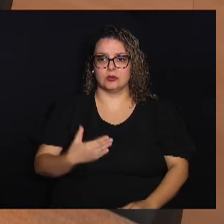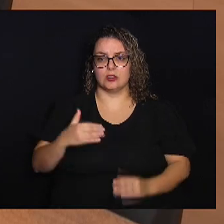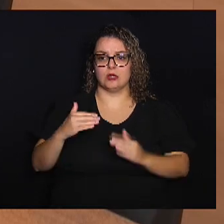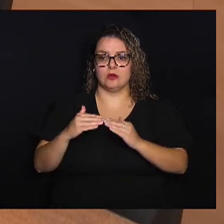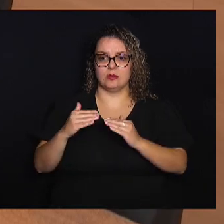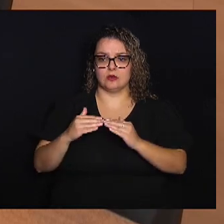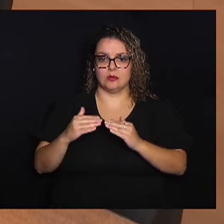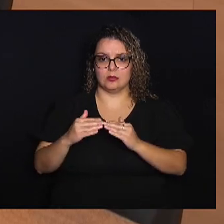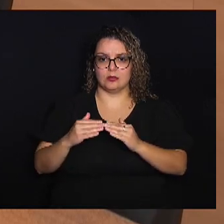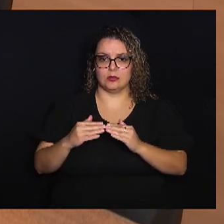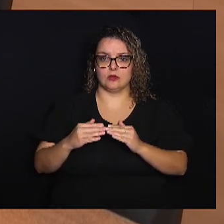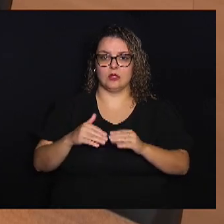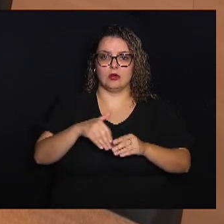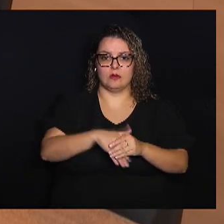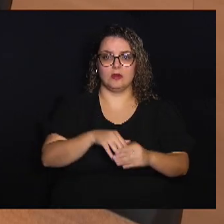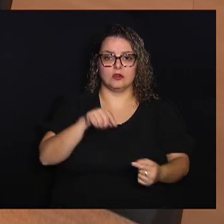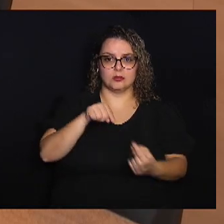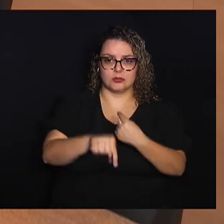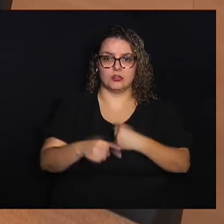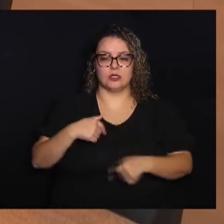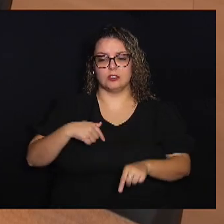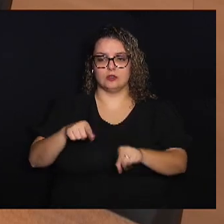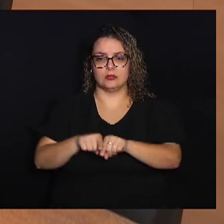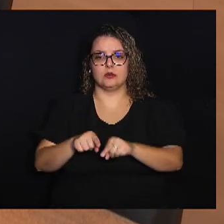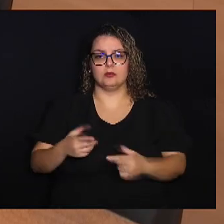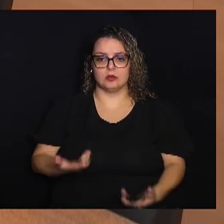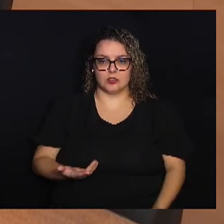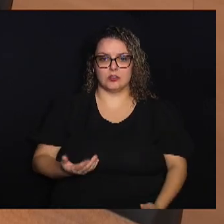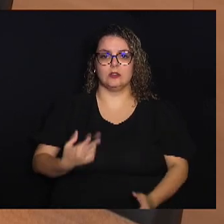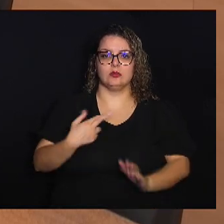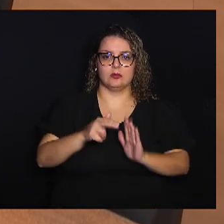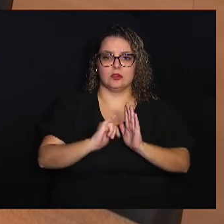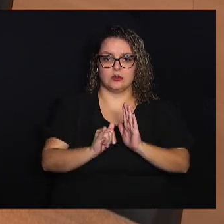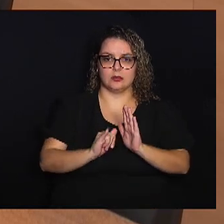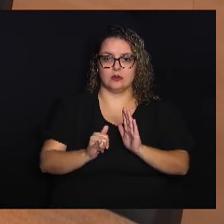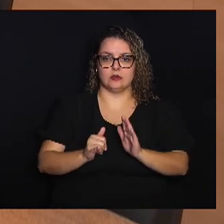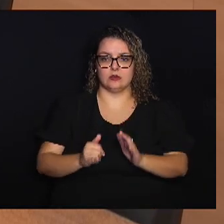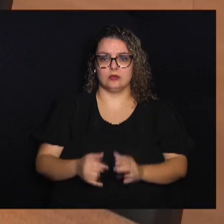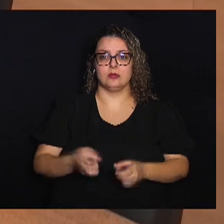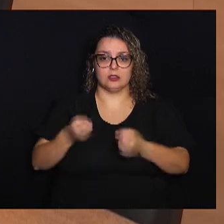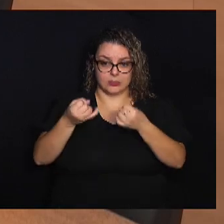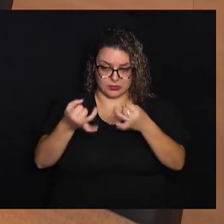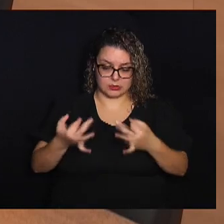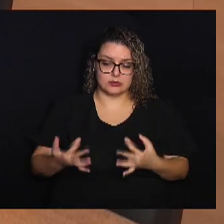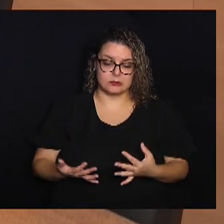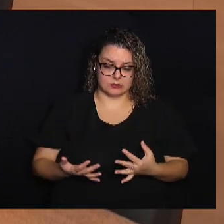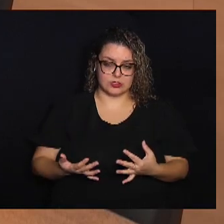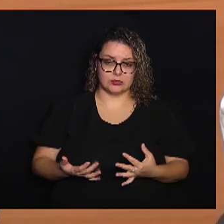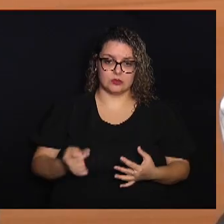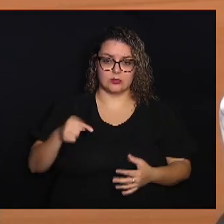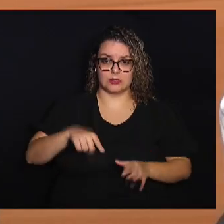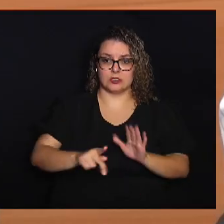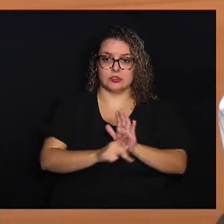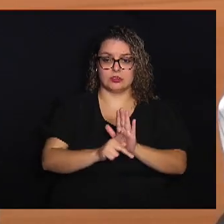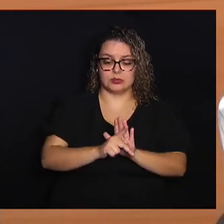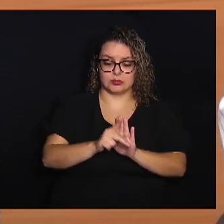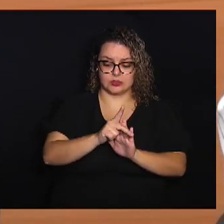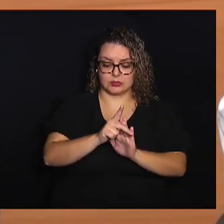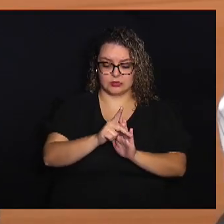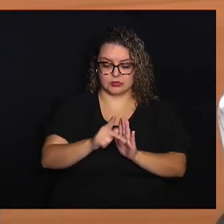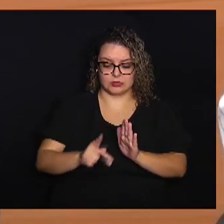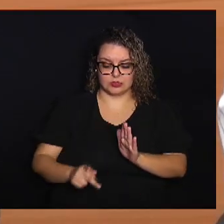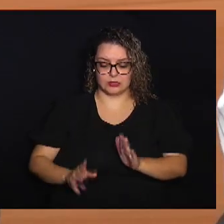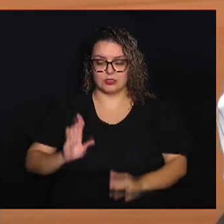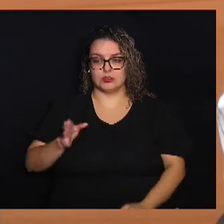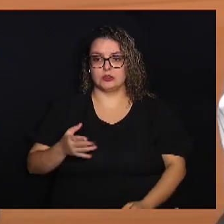favorável ao voto divergente. Eu também acompanho o relator e até explico. Esse é um projeto que já